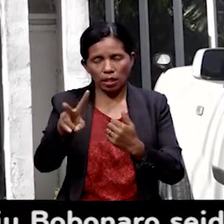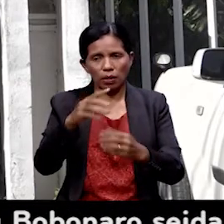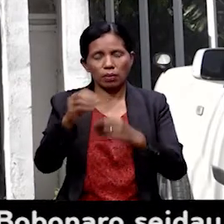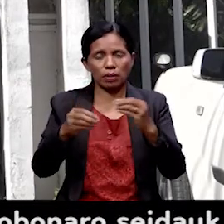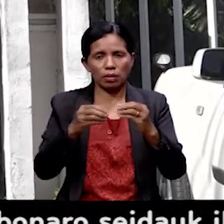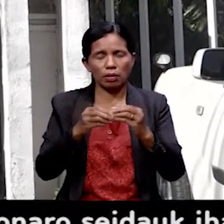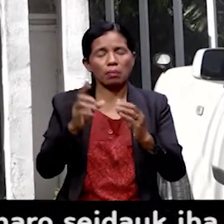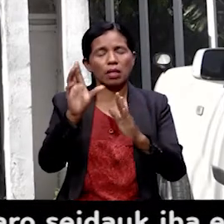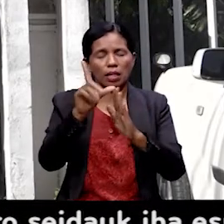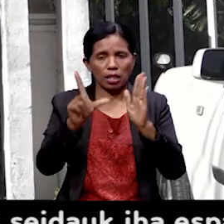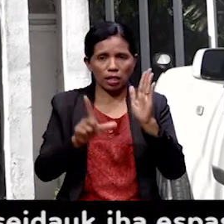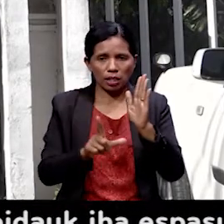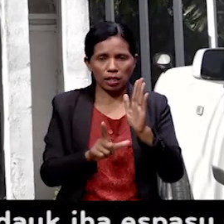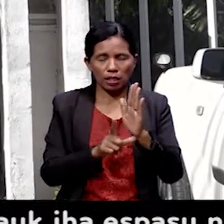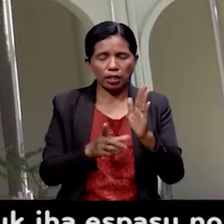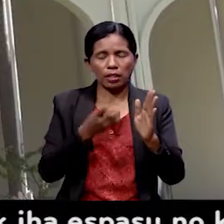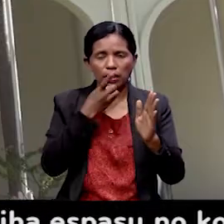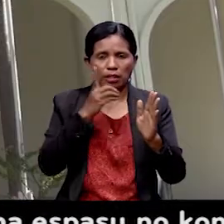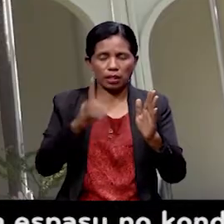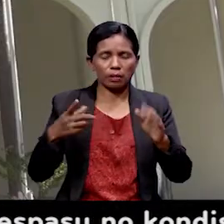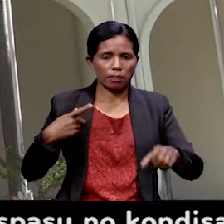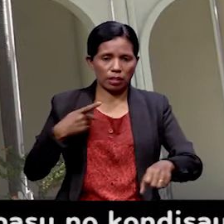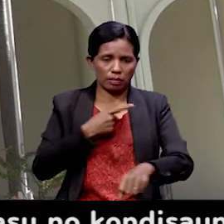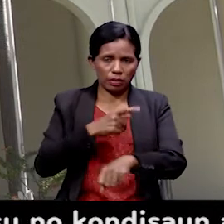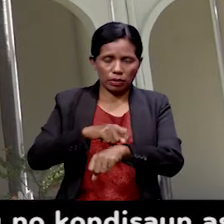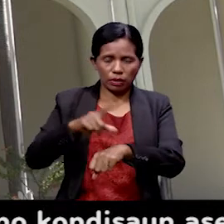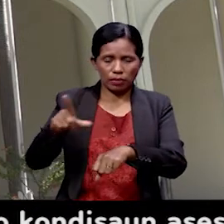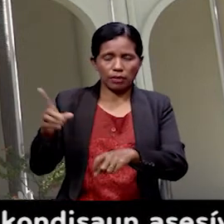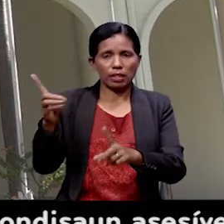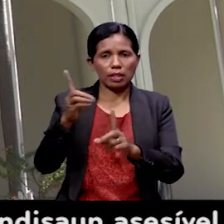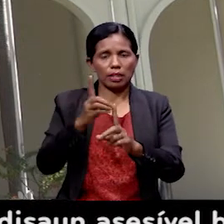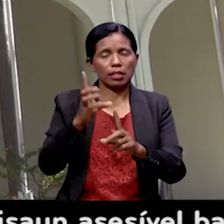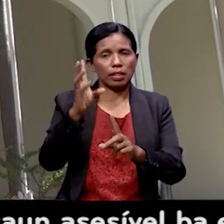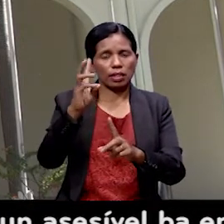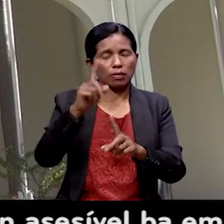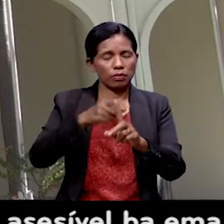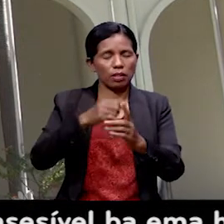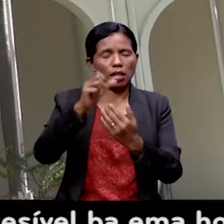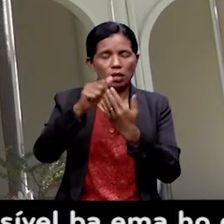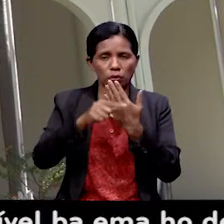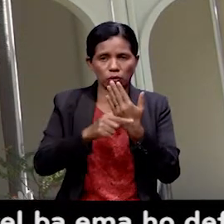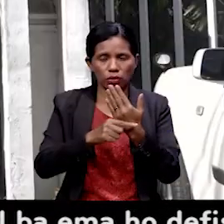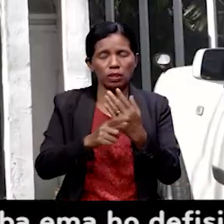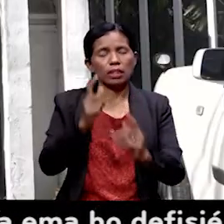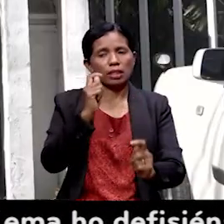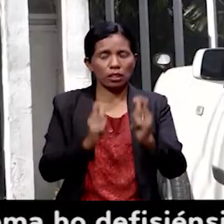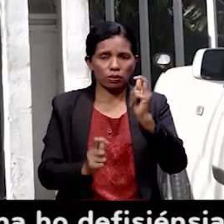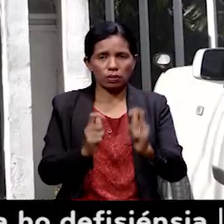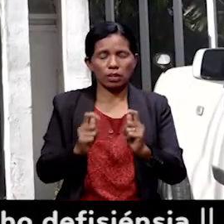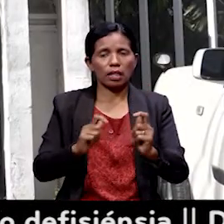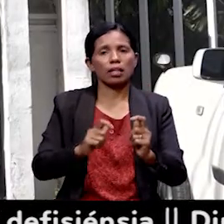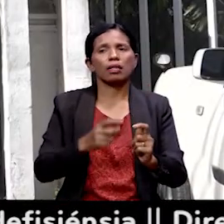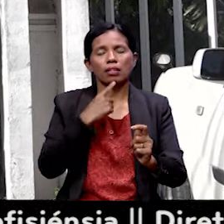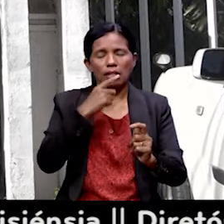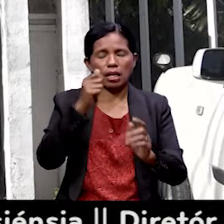ba konstitusionaldade Dekretu Parlamento Nasional. Nune i haloron nem fulan Agustu Tribunal Recurso deklara artigu